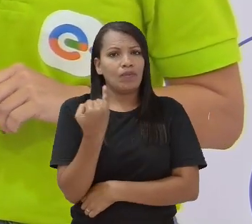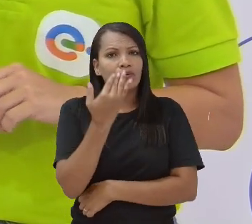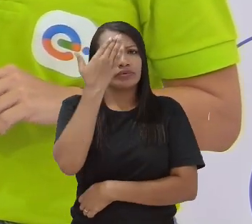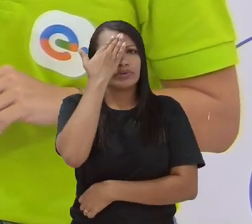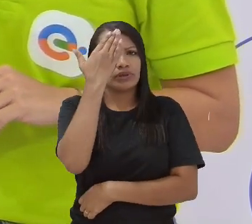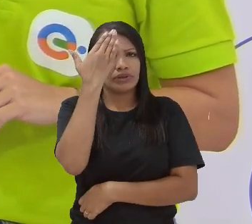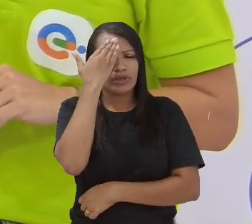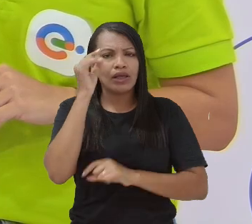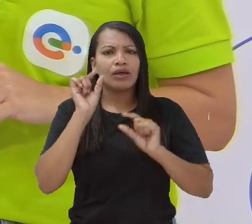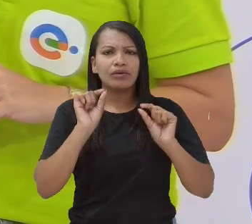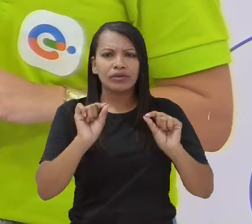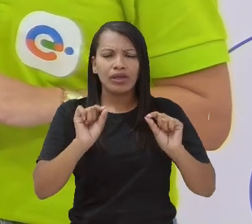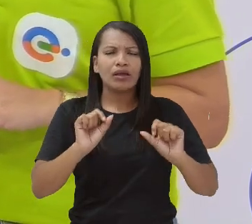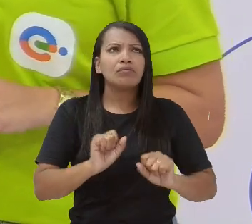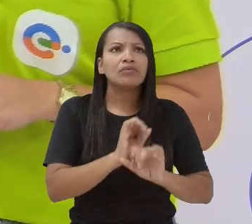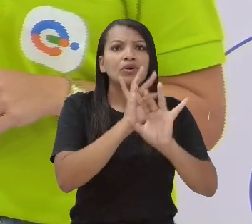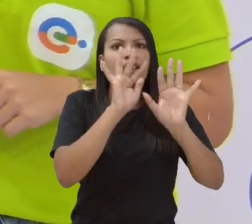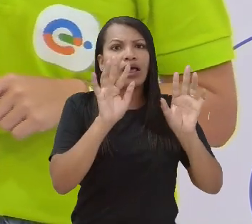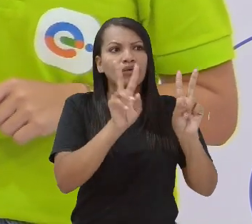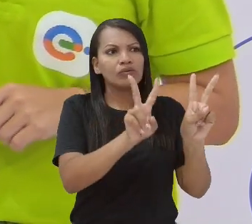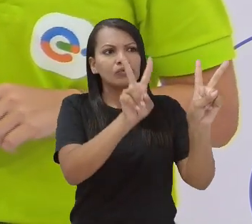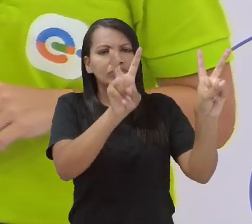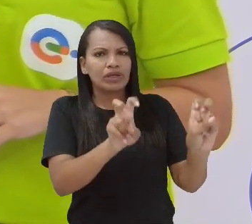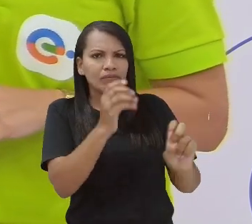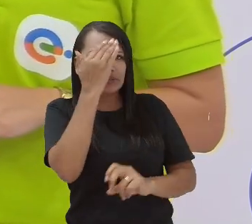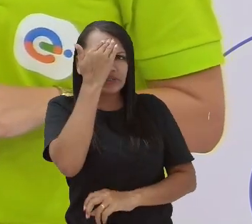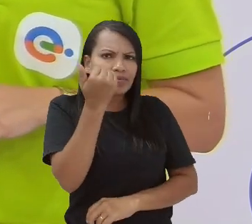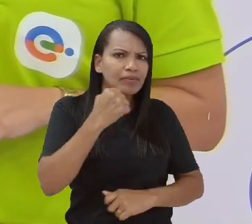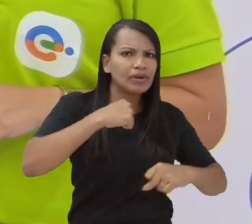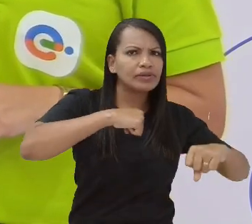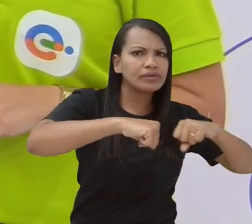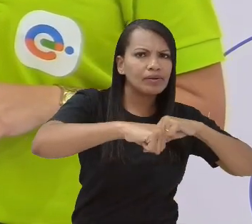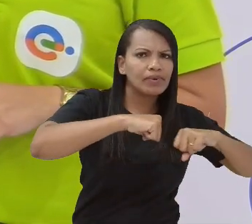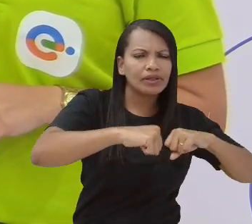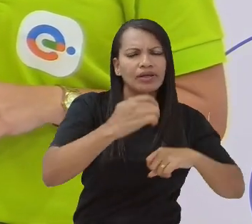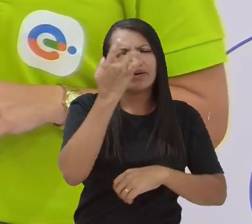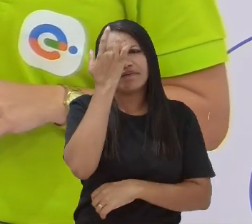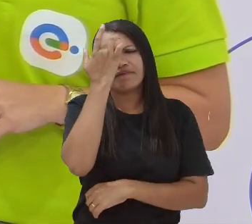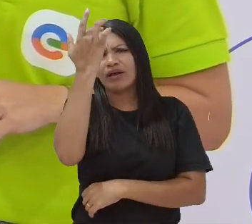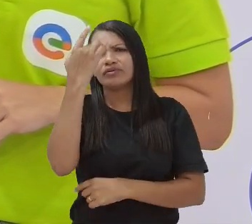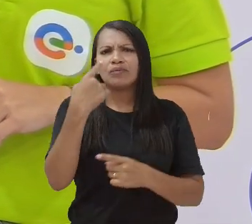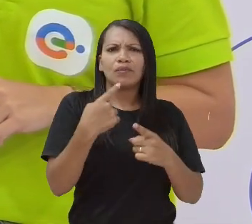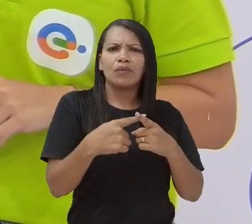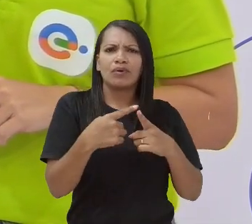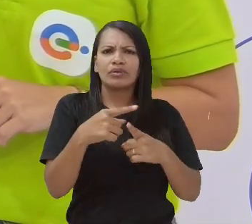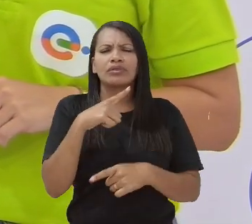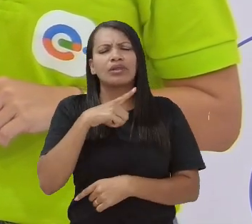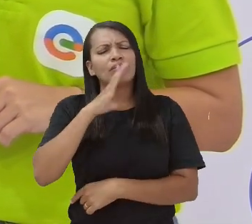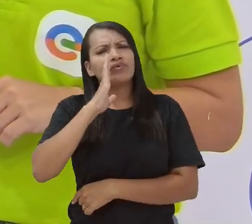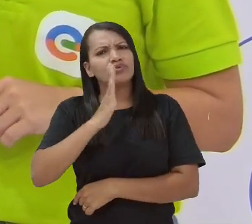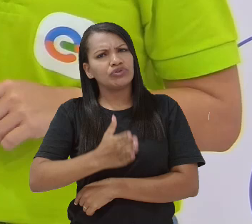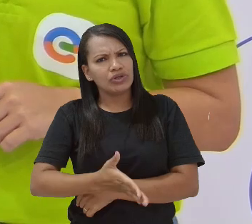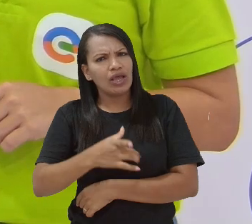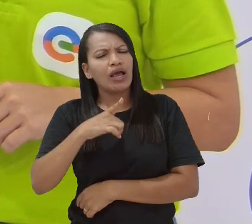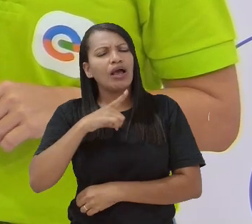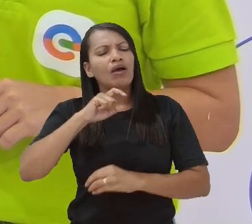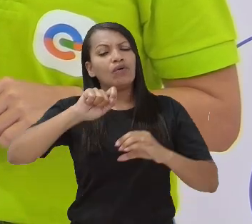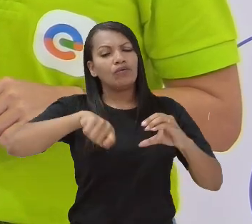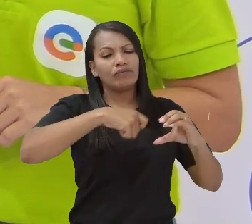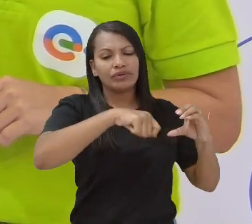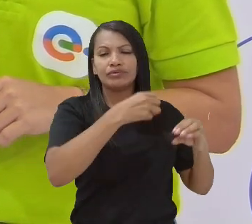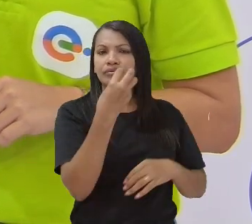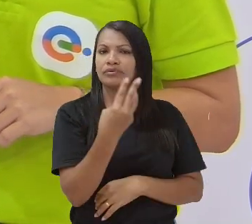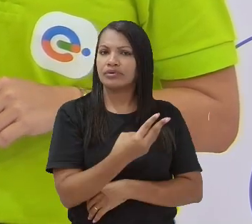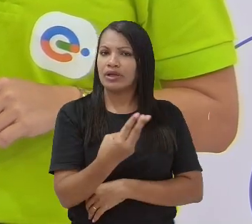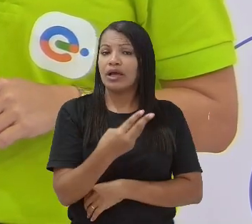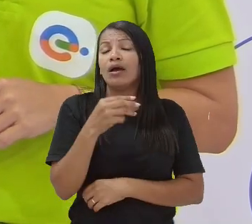debate claro a respeito do tema. Sim. Para a gente se torna mais fácil, por quê? Porque temos já esse terceiro episódio. Qualquer